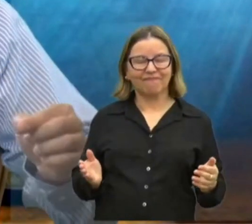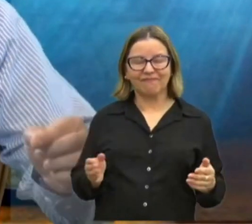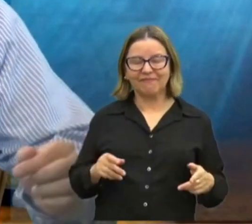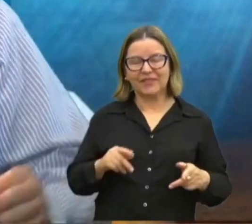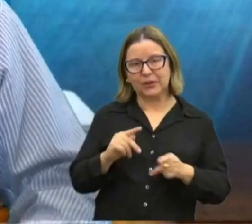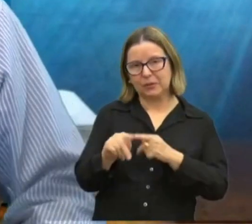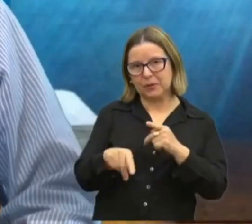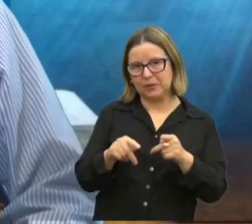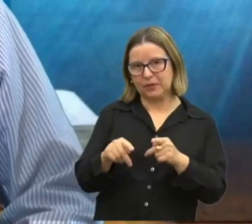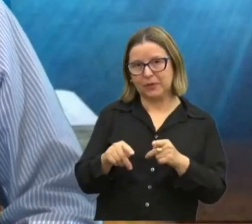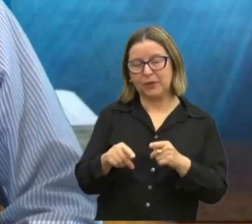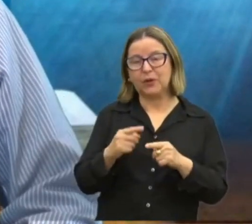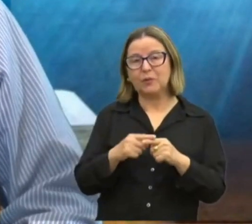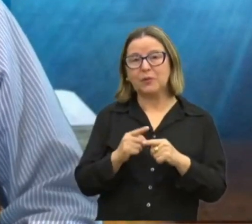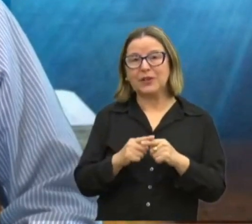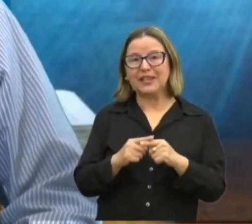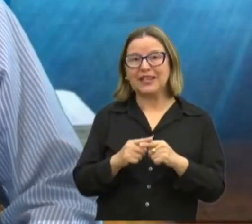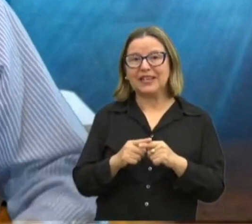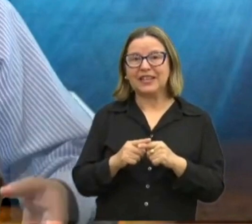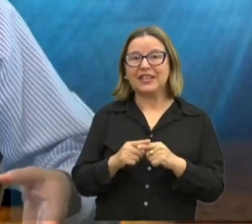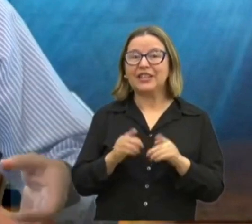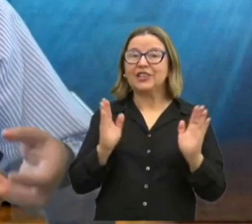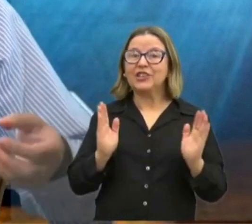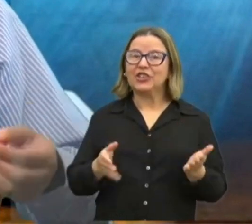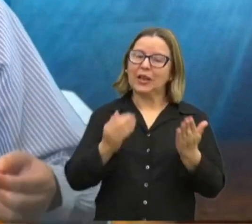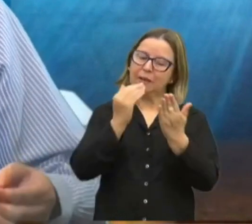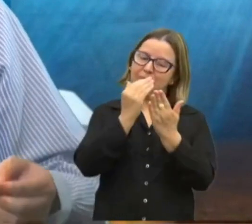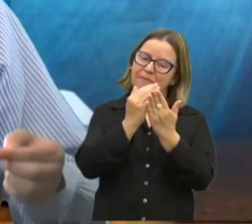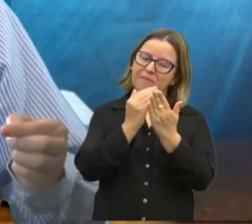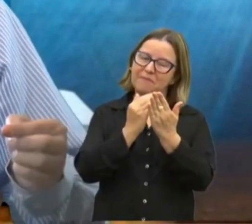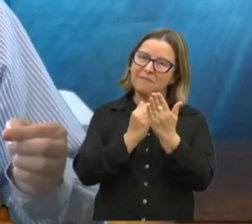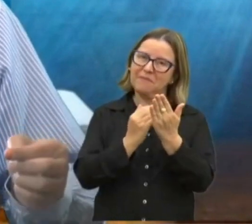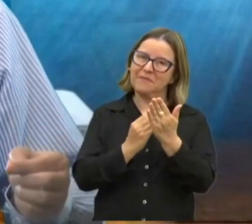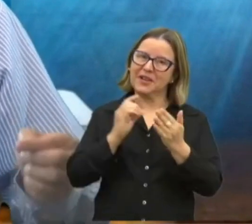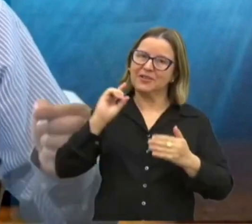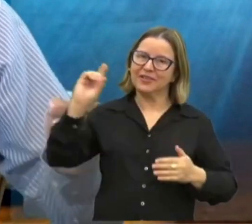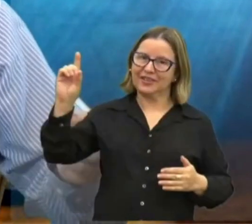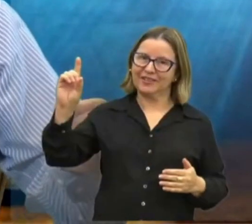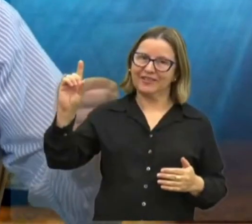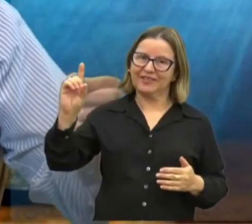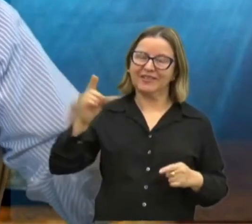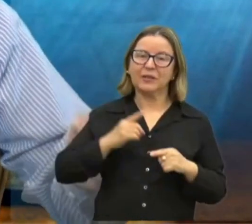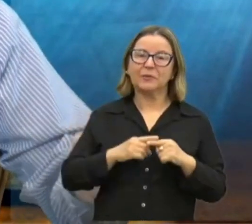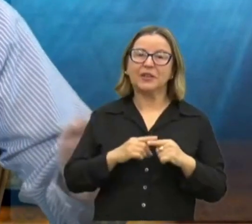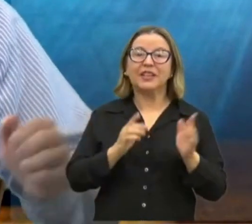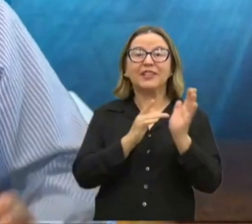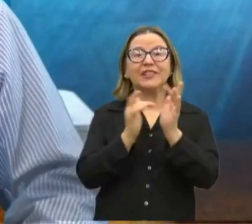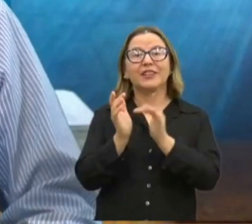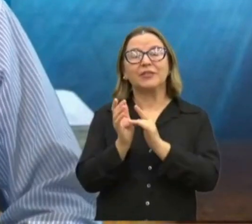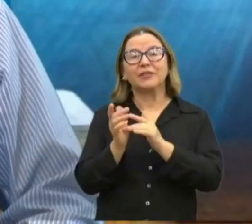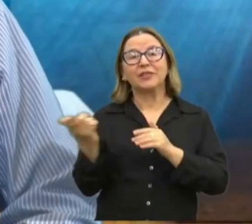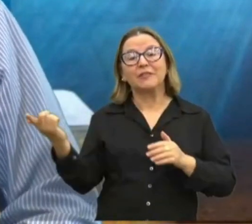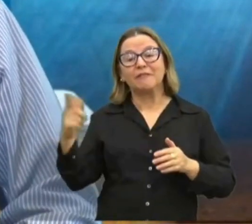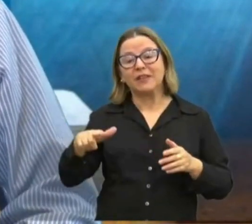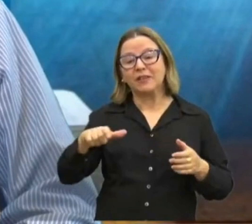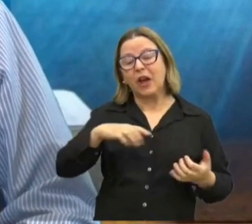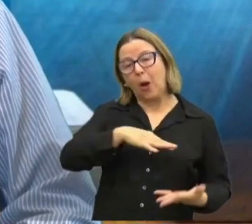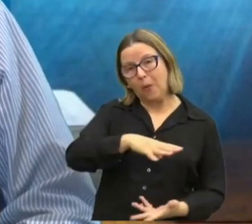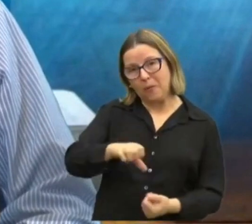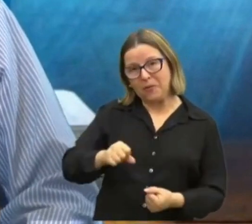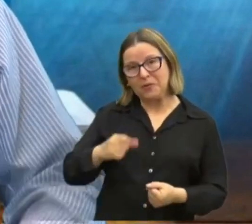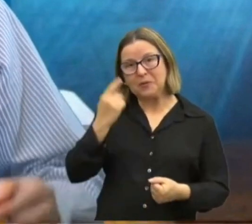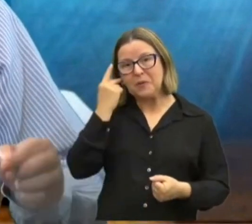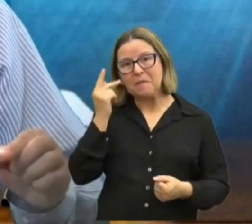estava pré-determinado por Deus. Porque Jesus veio ao mundo para que fosse crucificado